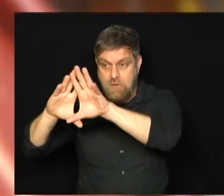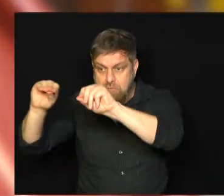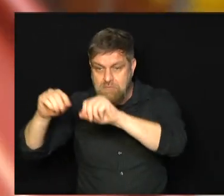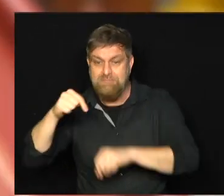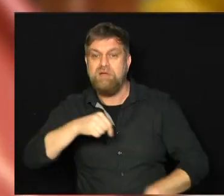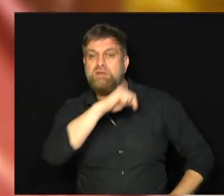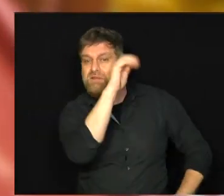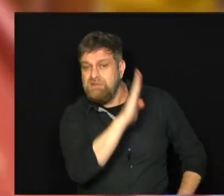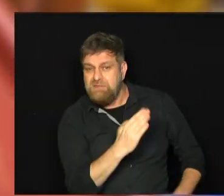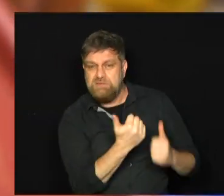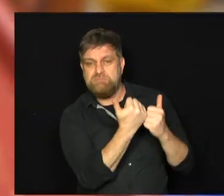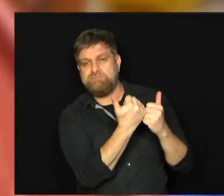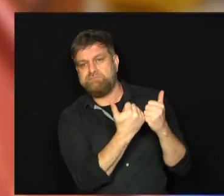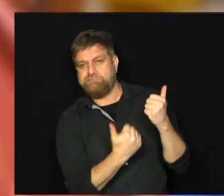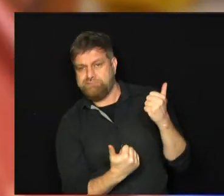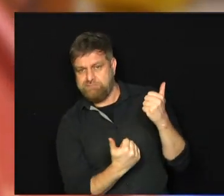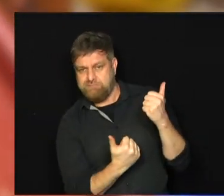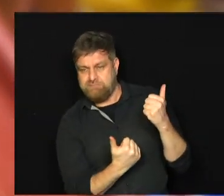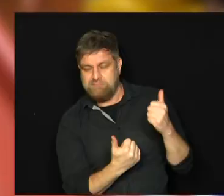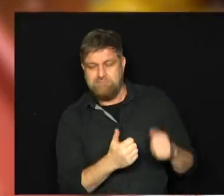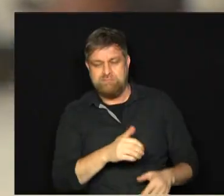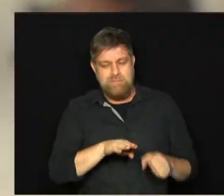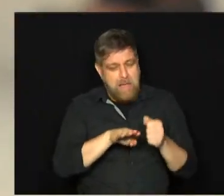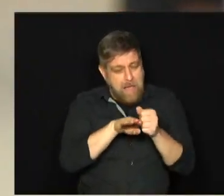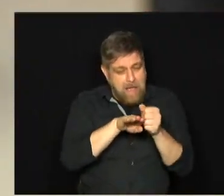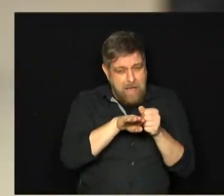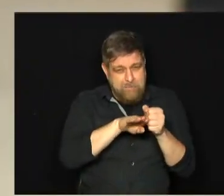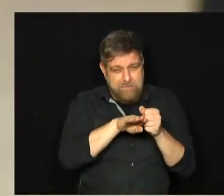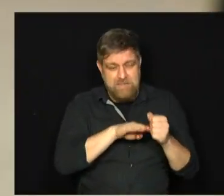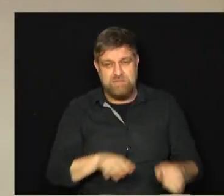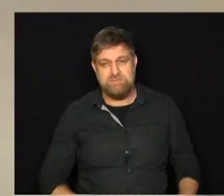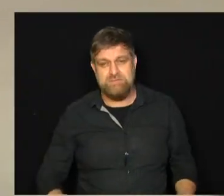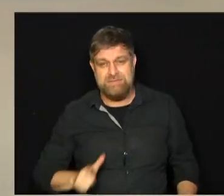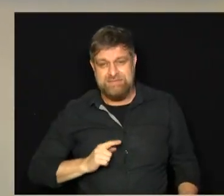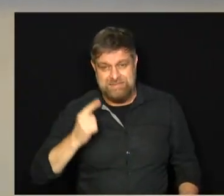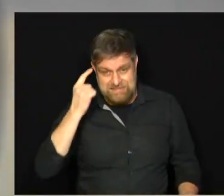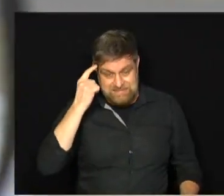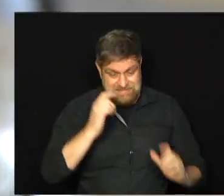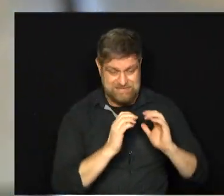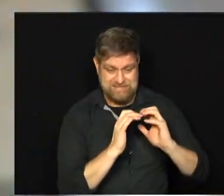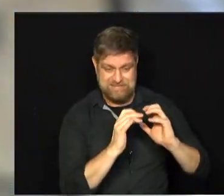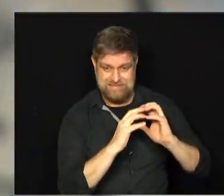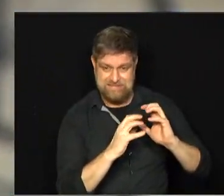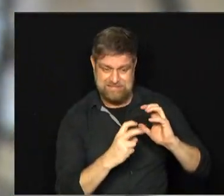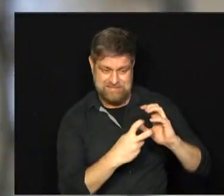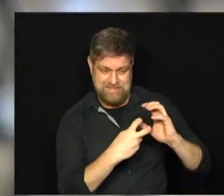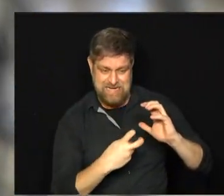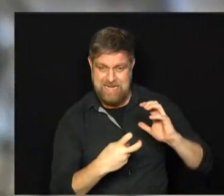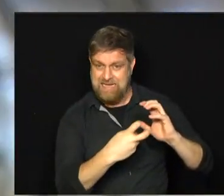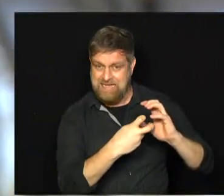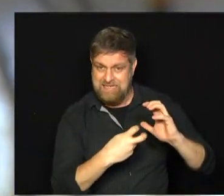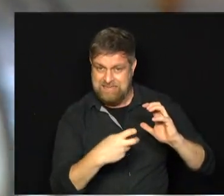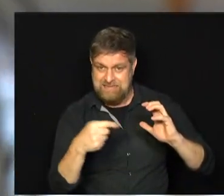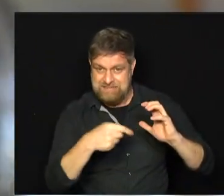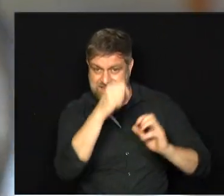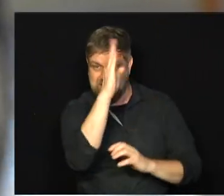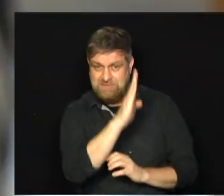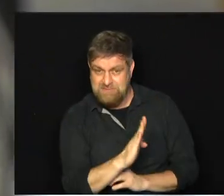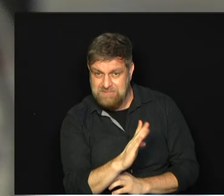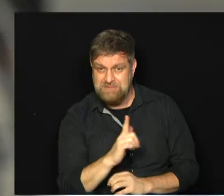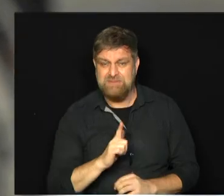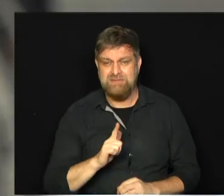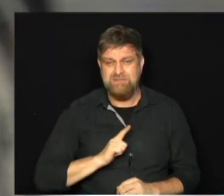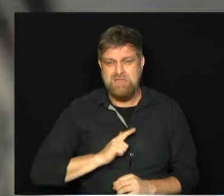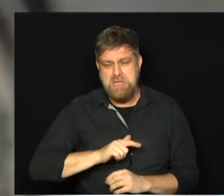essas chances são bem menores na média. E para tumor cerebral, no Brasil, a chance de